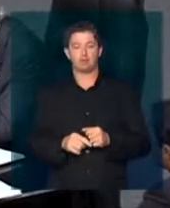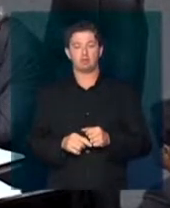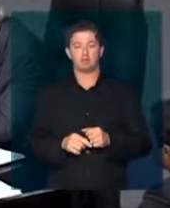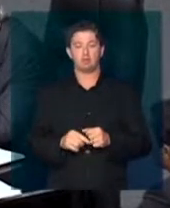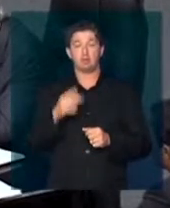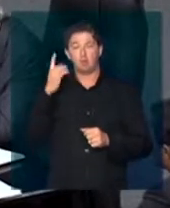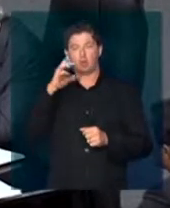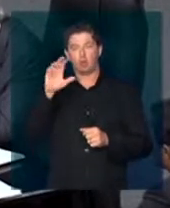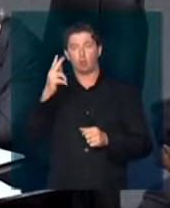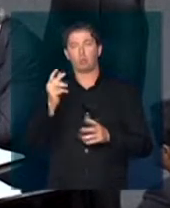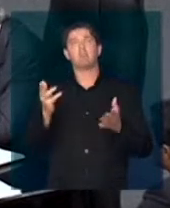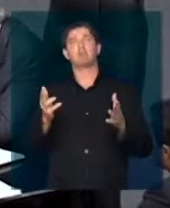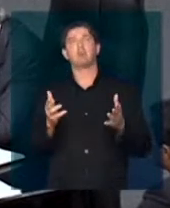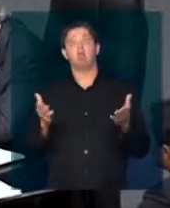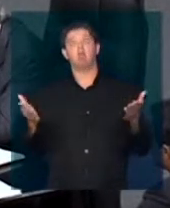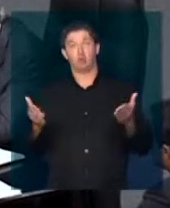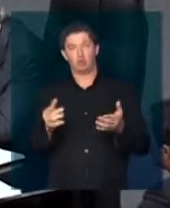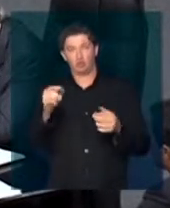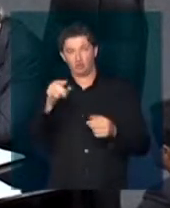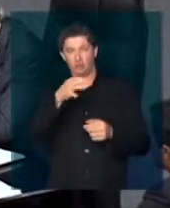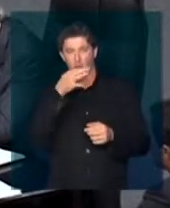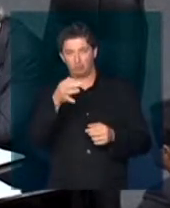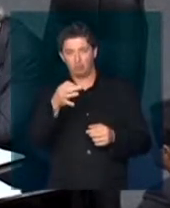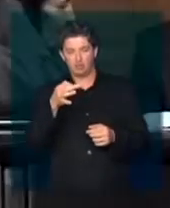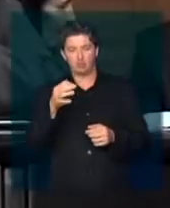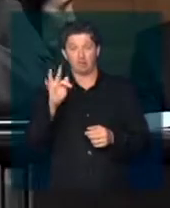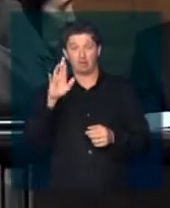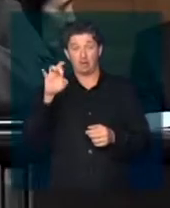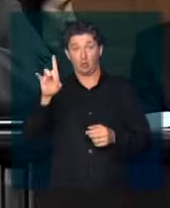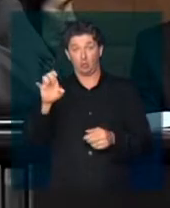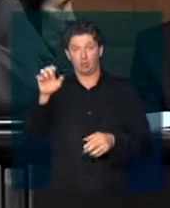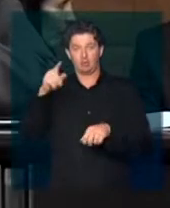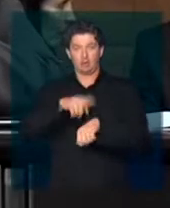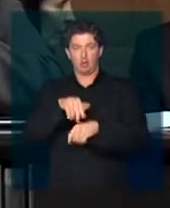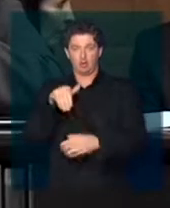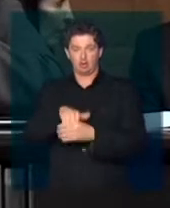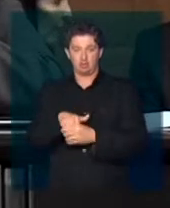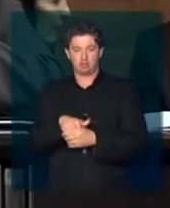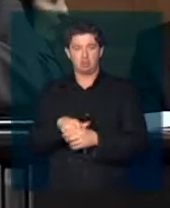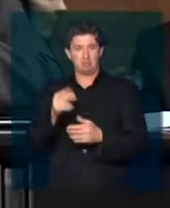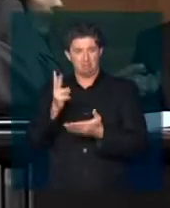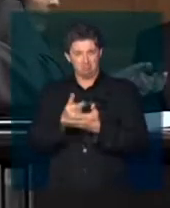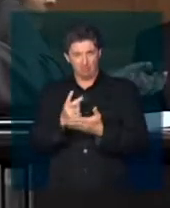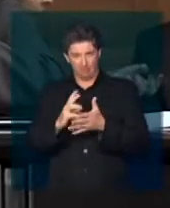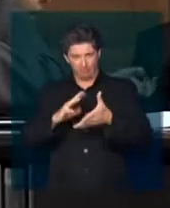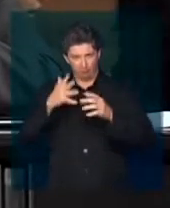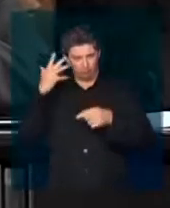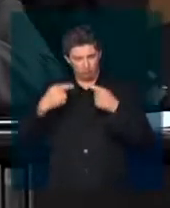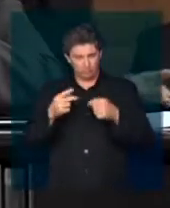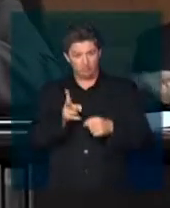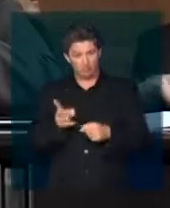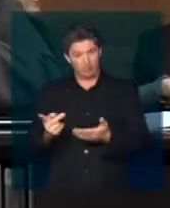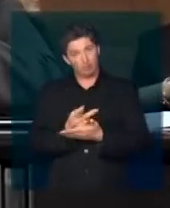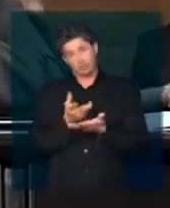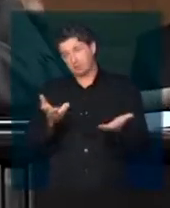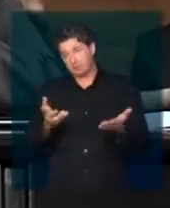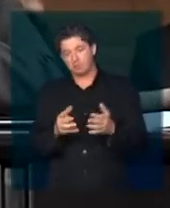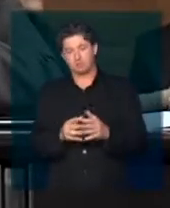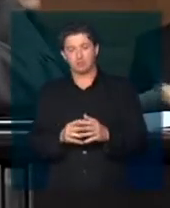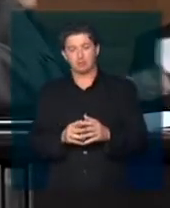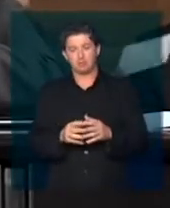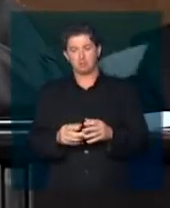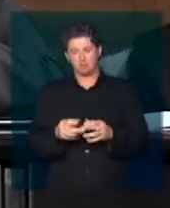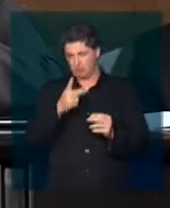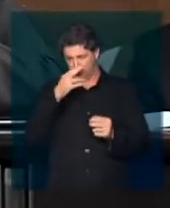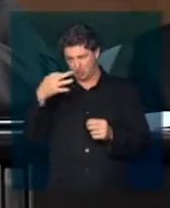Eduardo Cunha, no evento de hoje, o senhor comentou sobre as fraudes nas urnas. Mesmo com a reforma política, esse problema continuará acontecendo. Não seria